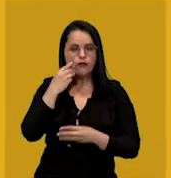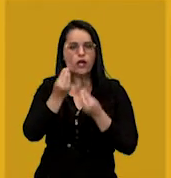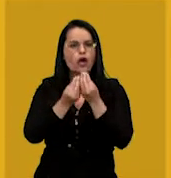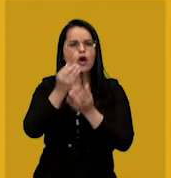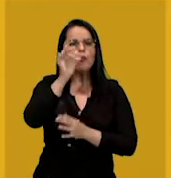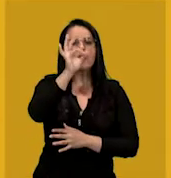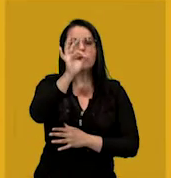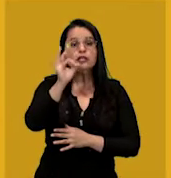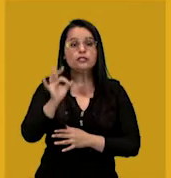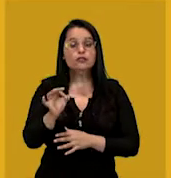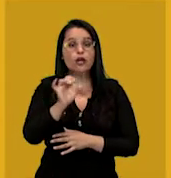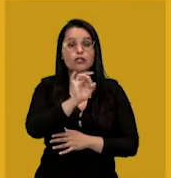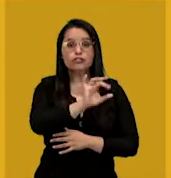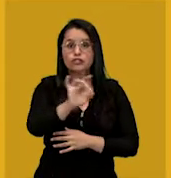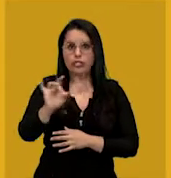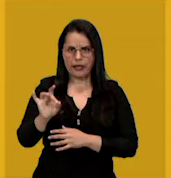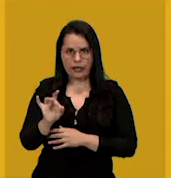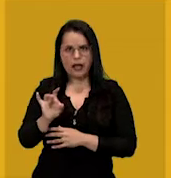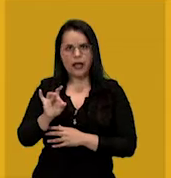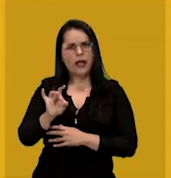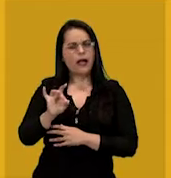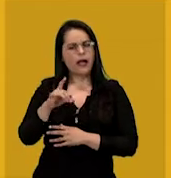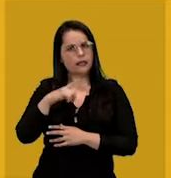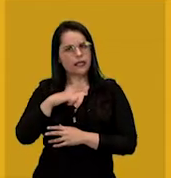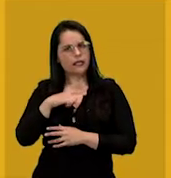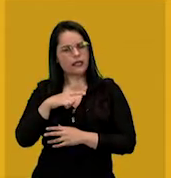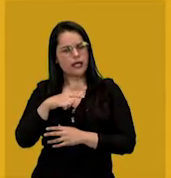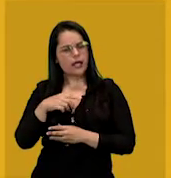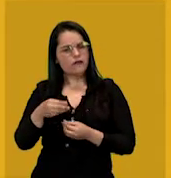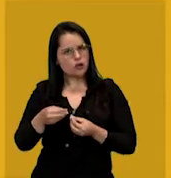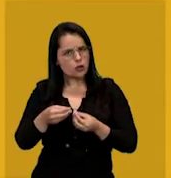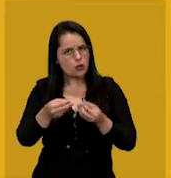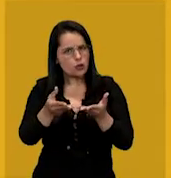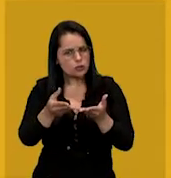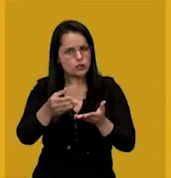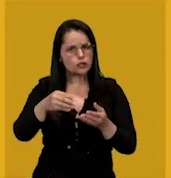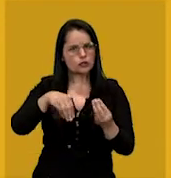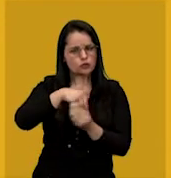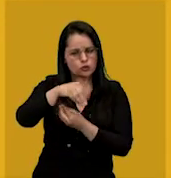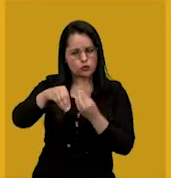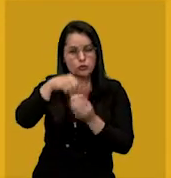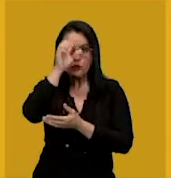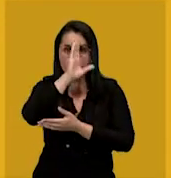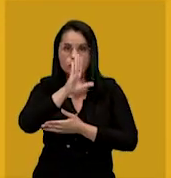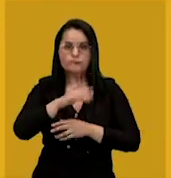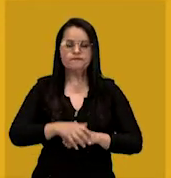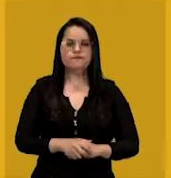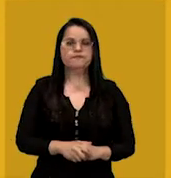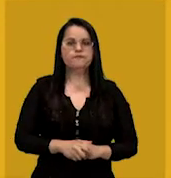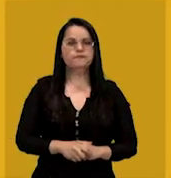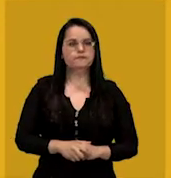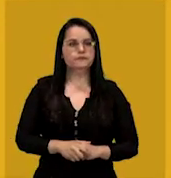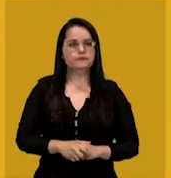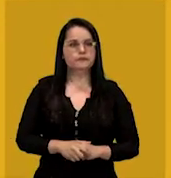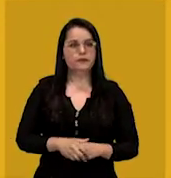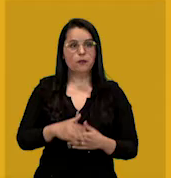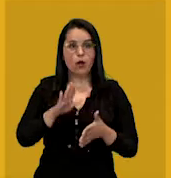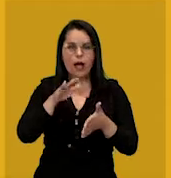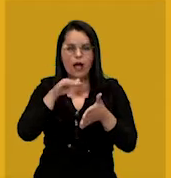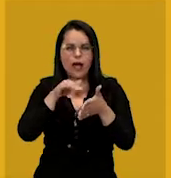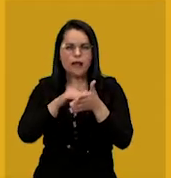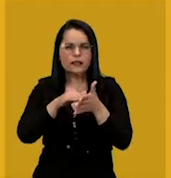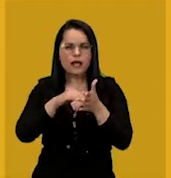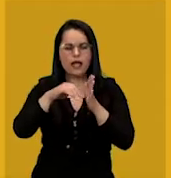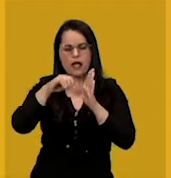percentual de cada contribuição de imigrante que o Brasil tem? Bom, até os finais do